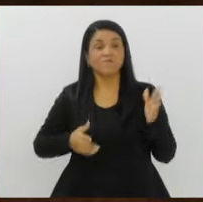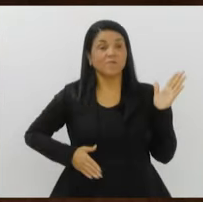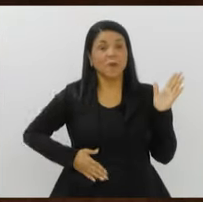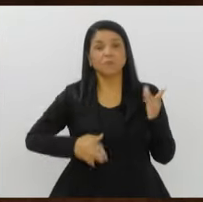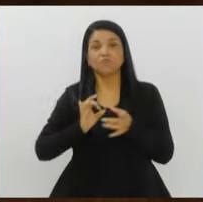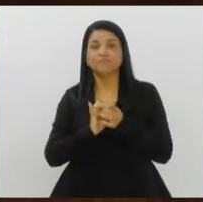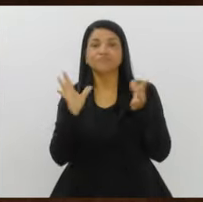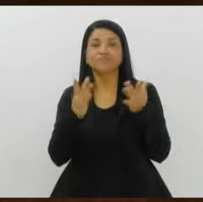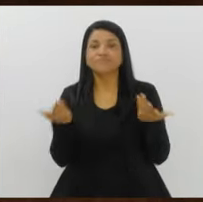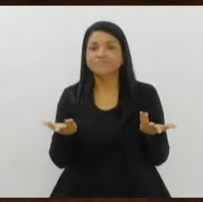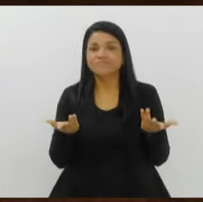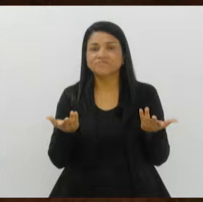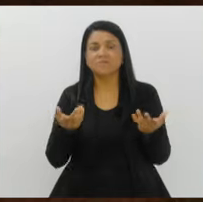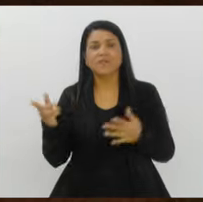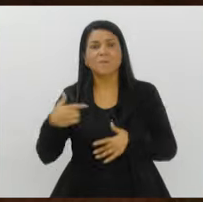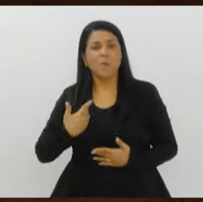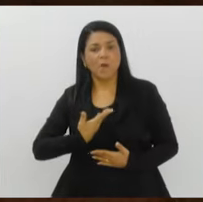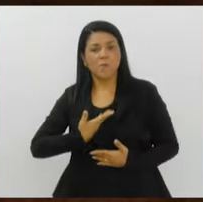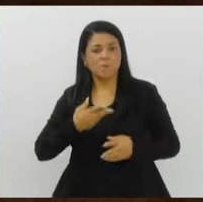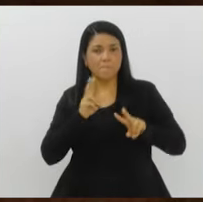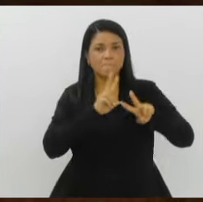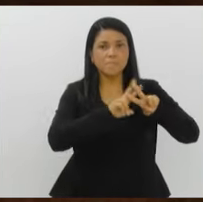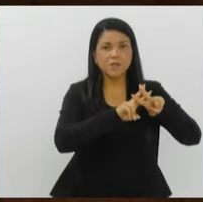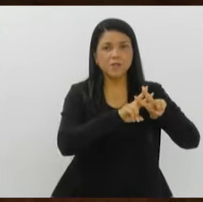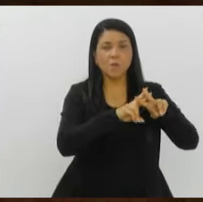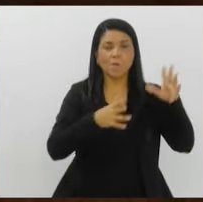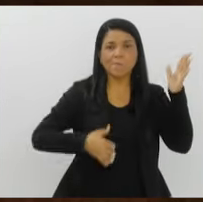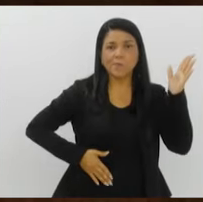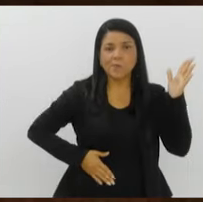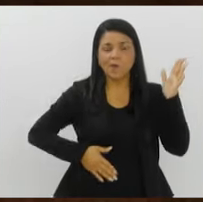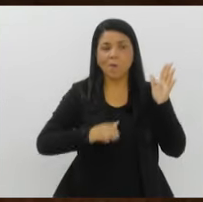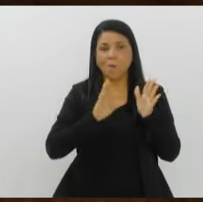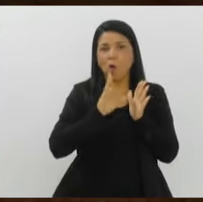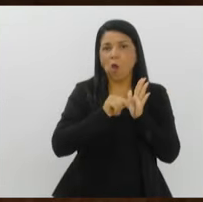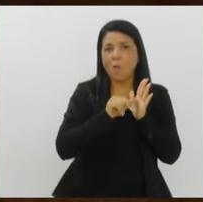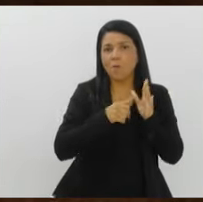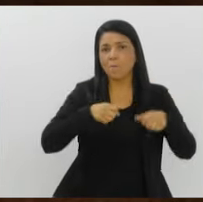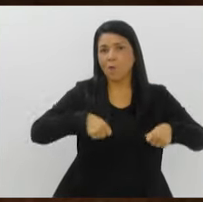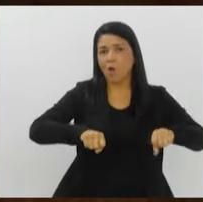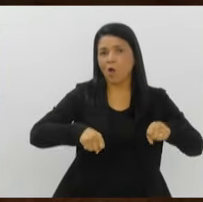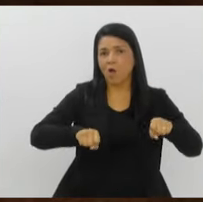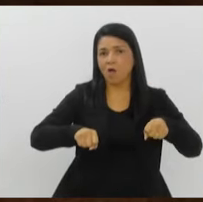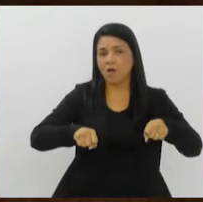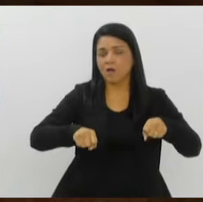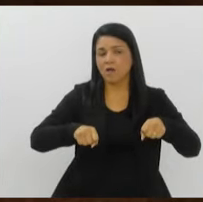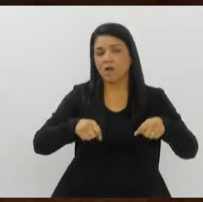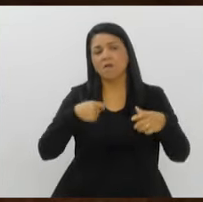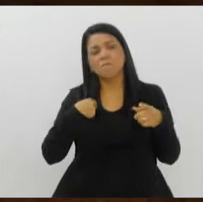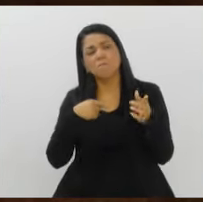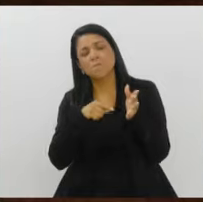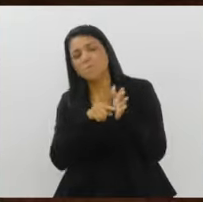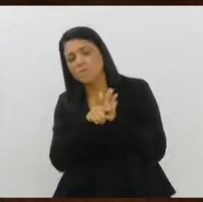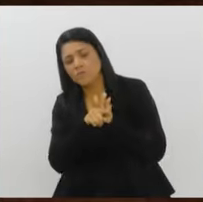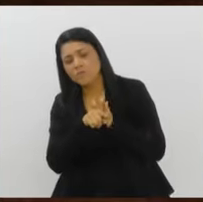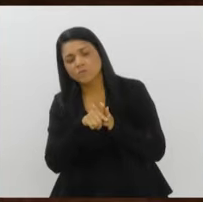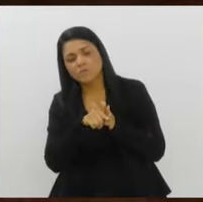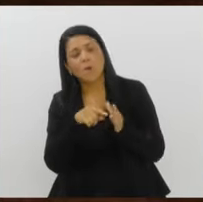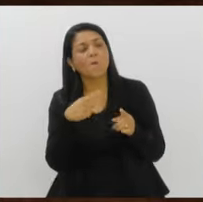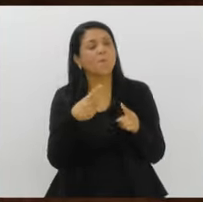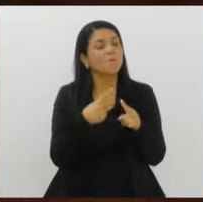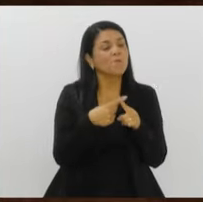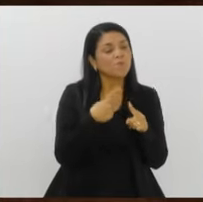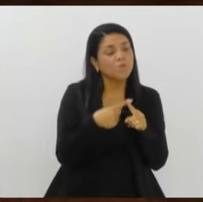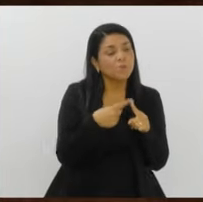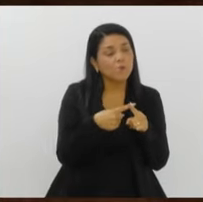um policial conhecido meu prendeu um cara, pegou com a moto roubada e aí foi perguntado, vem cá, por que